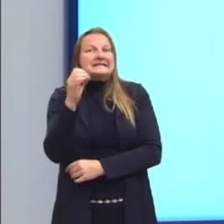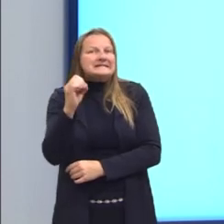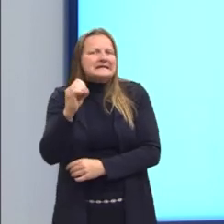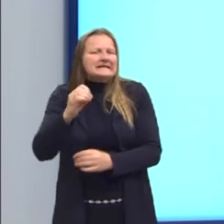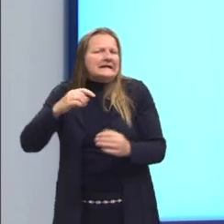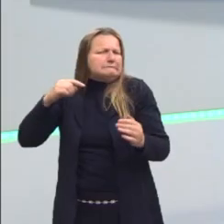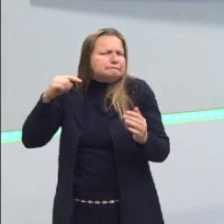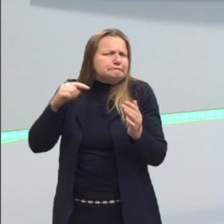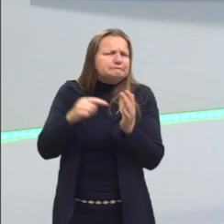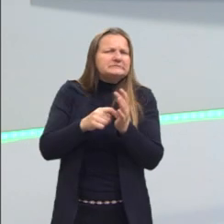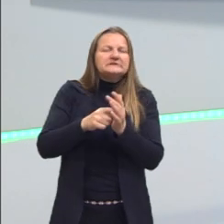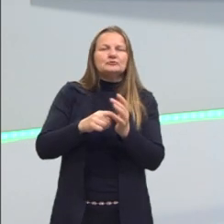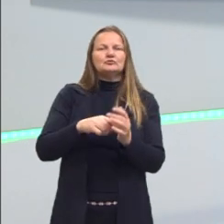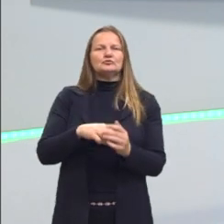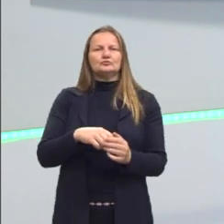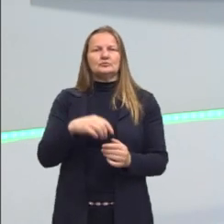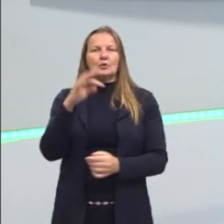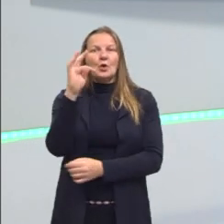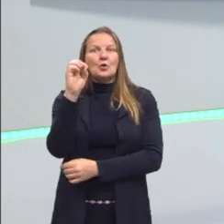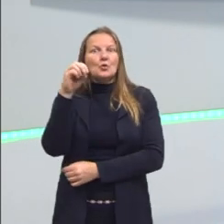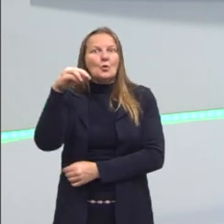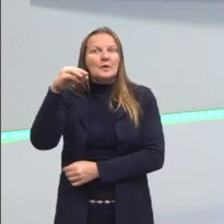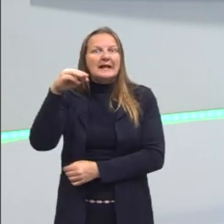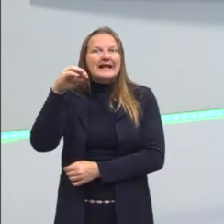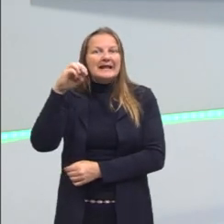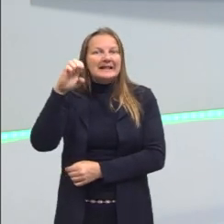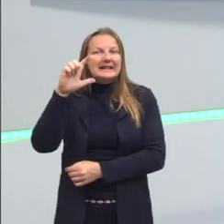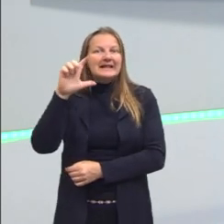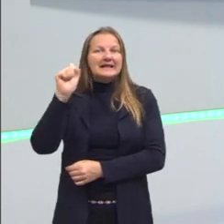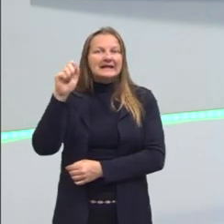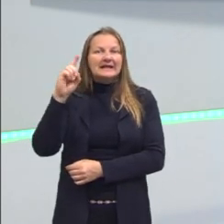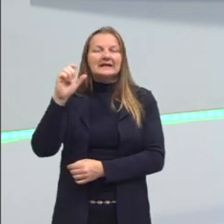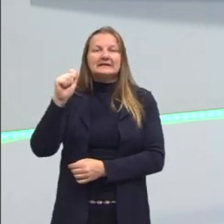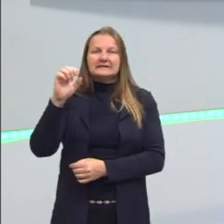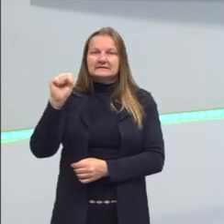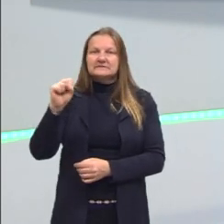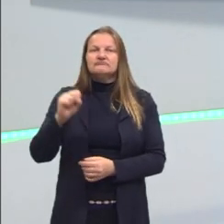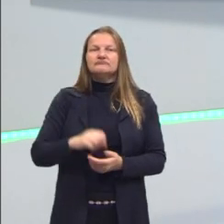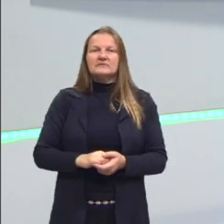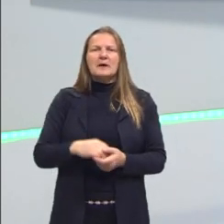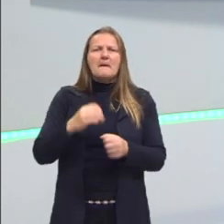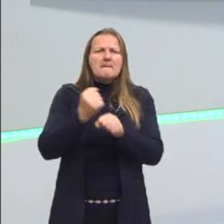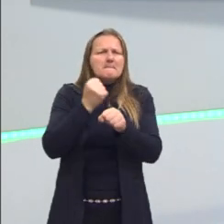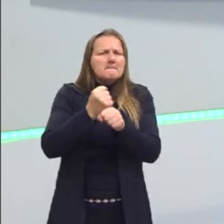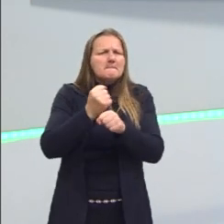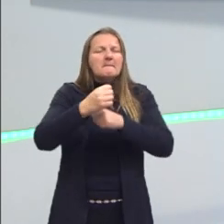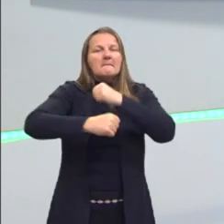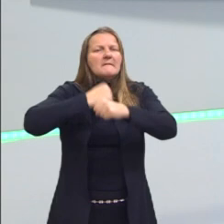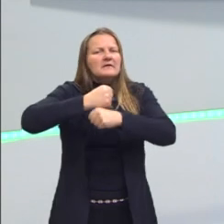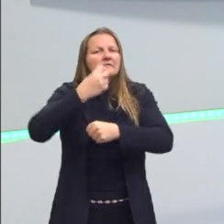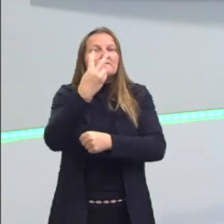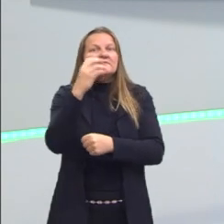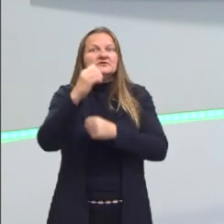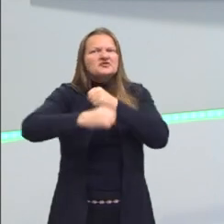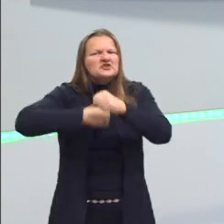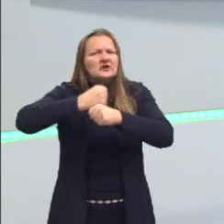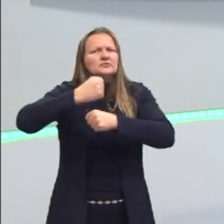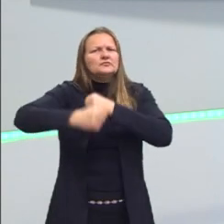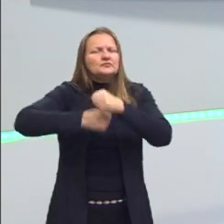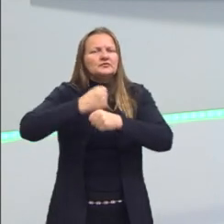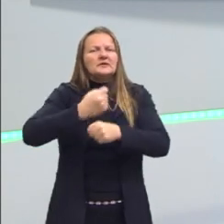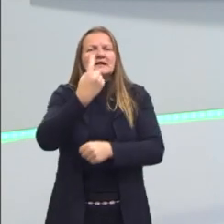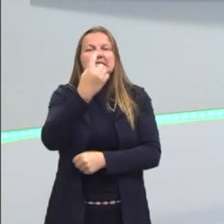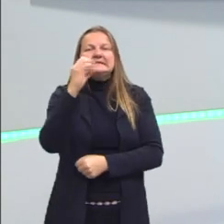cada o trabalho de construção teria durado 20 anos e contou com força de cem mil